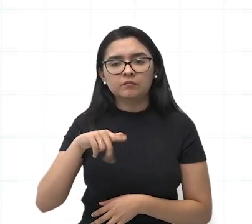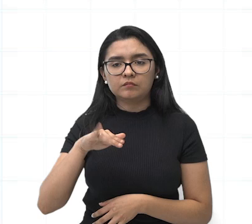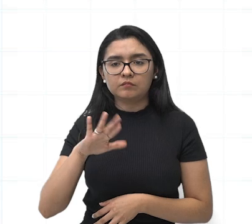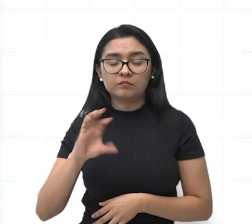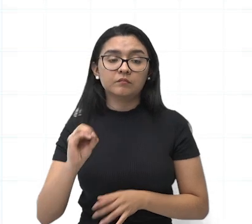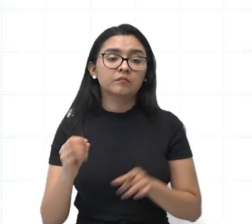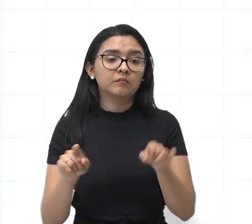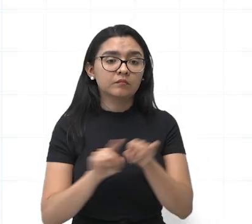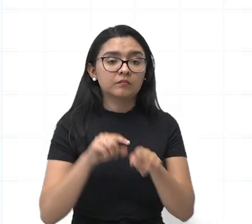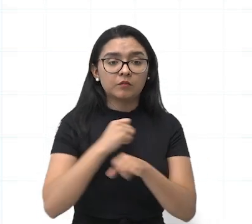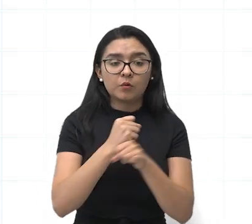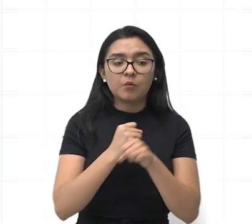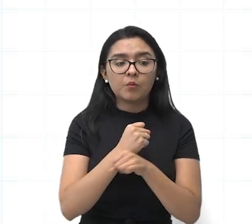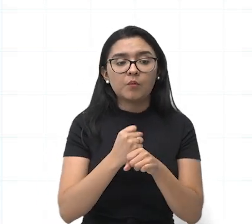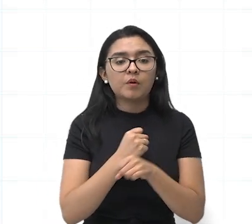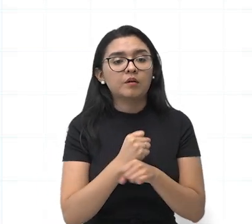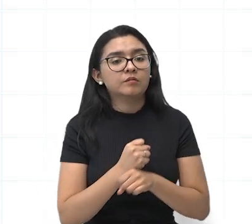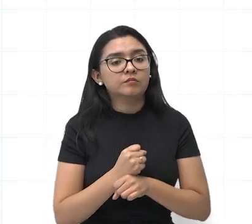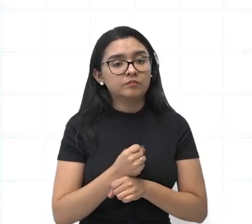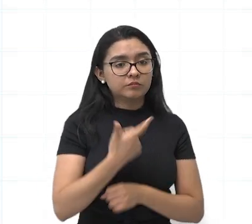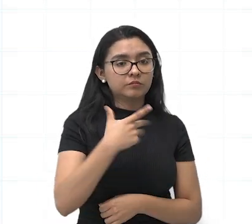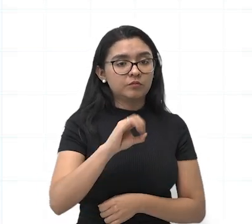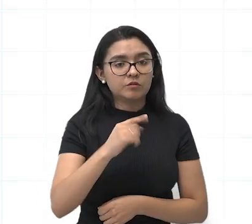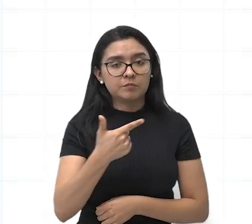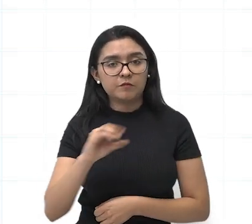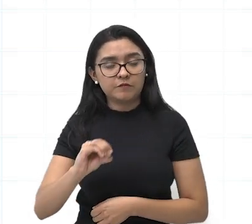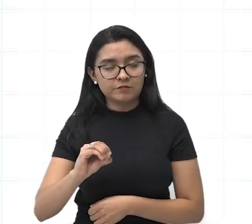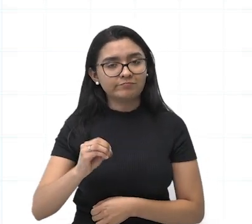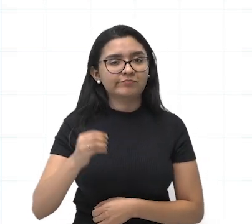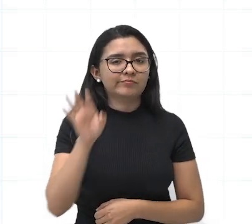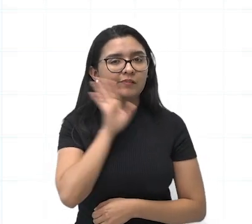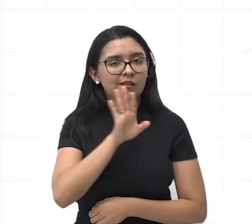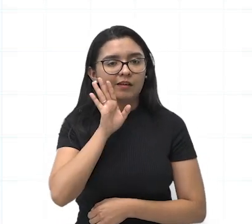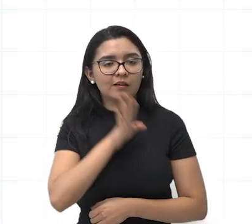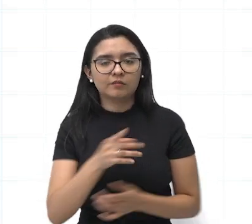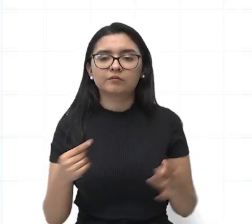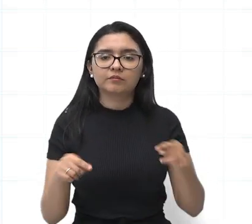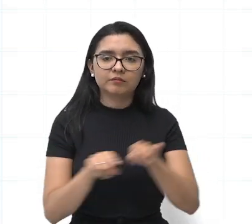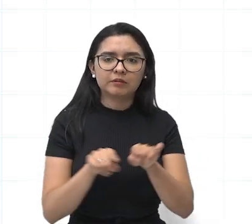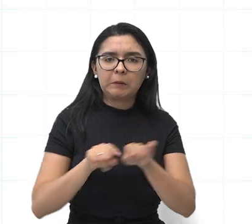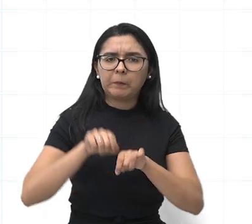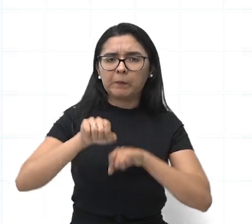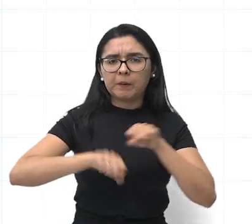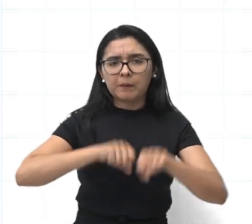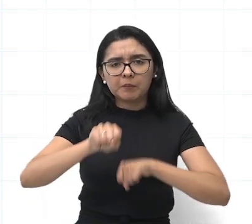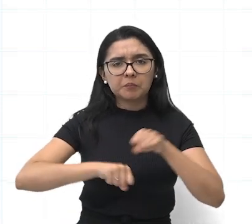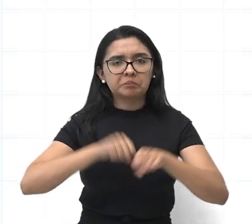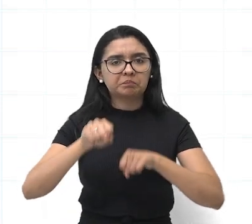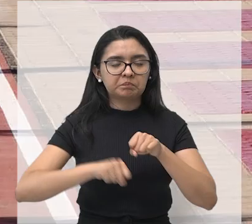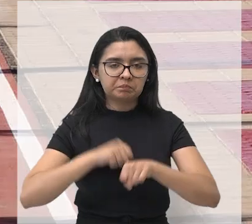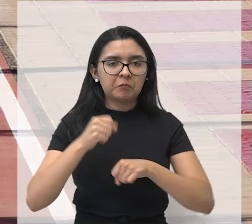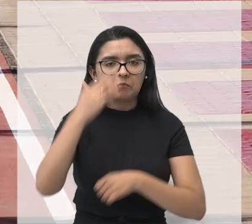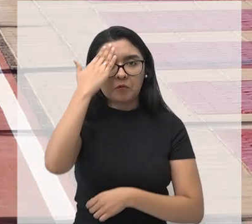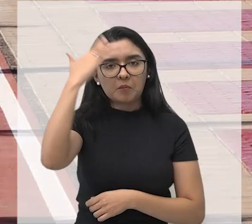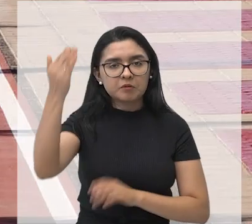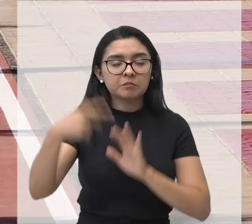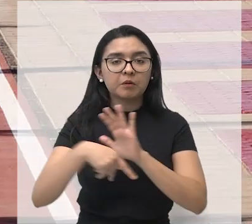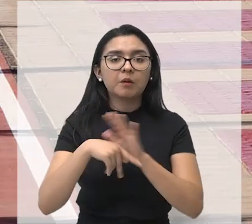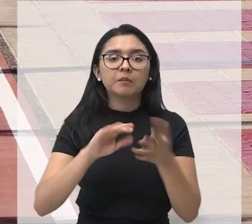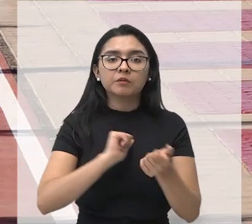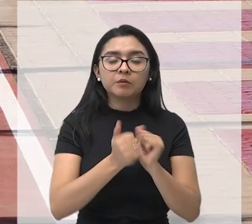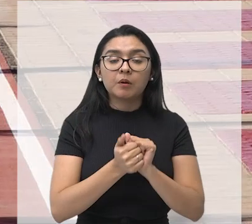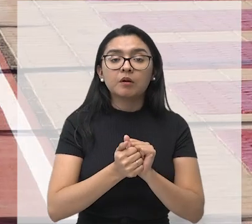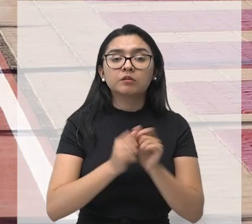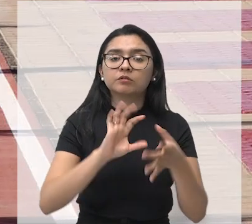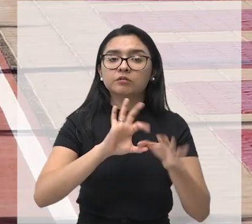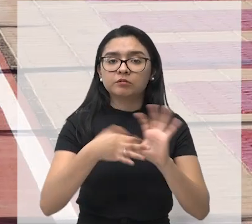em 2020. Bem bacana também, né? Olha aí a bike brilhando nos Jogos Olímpicos,